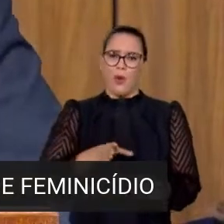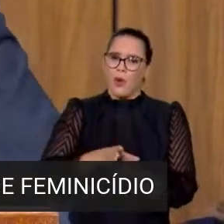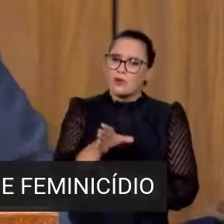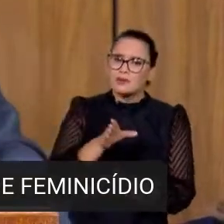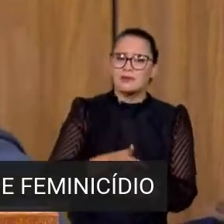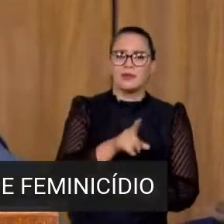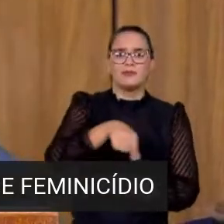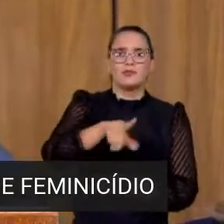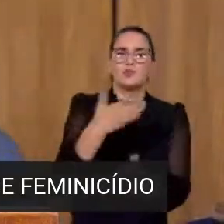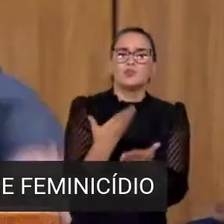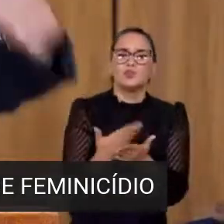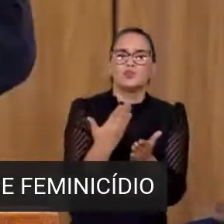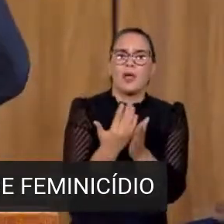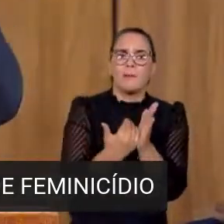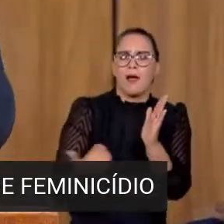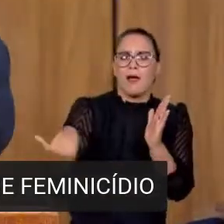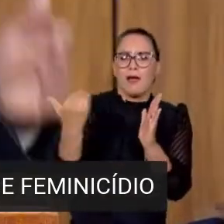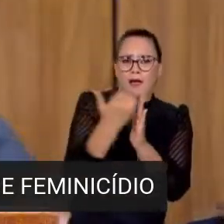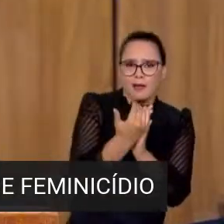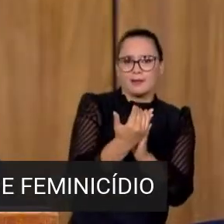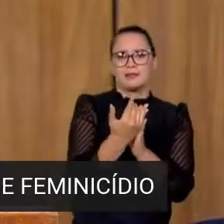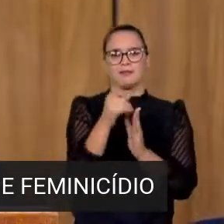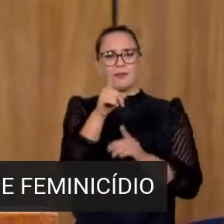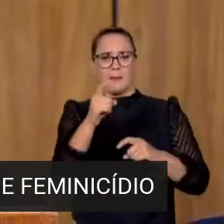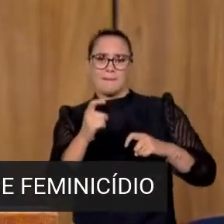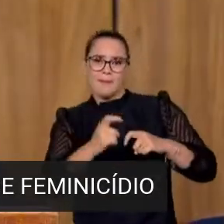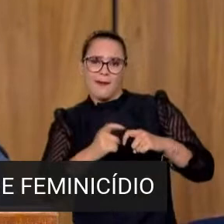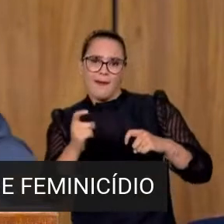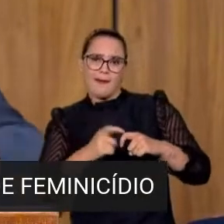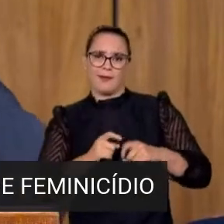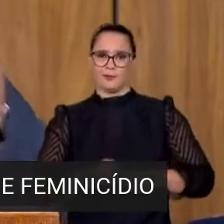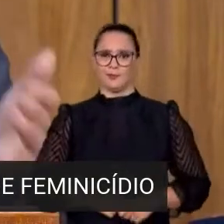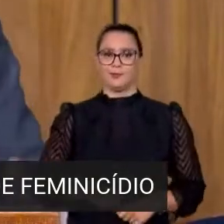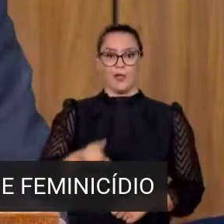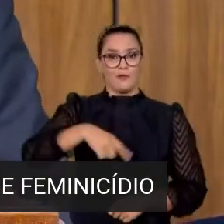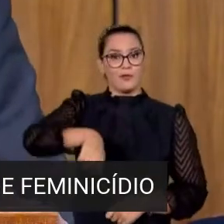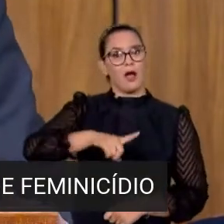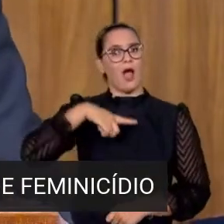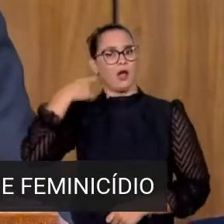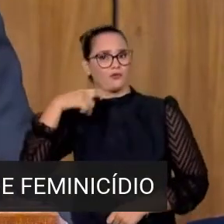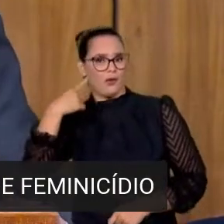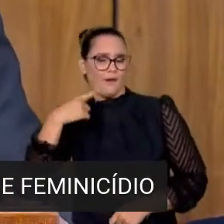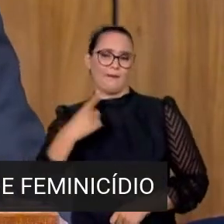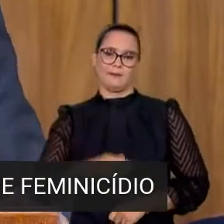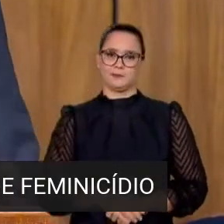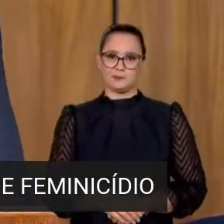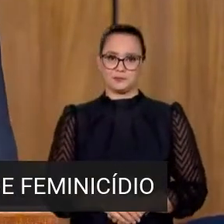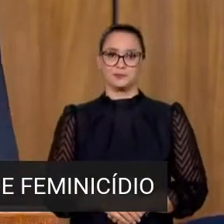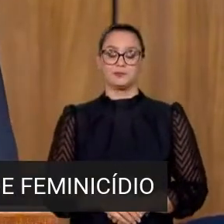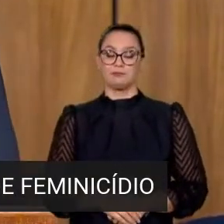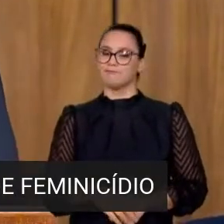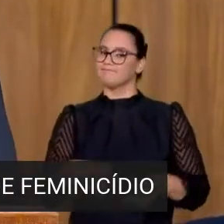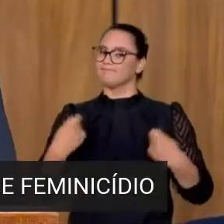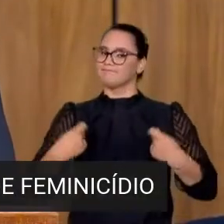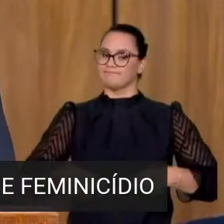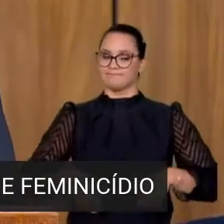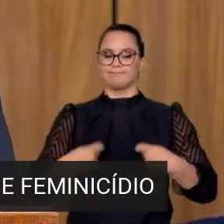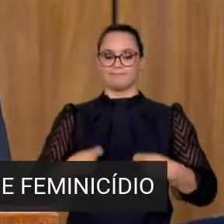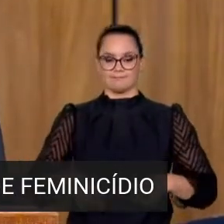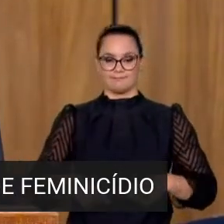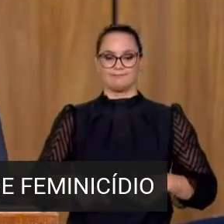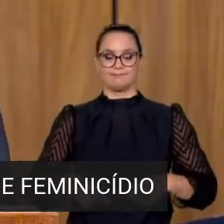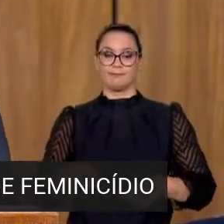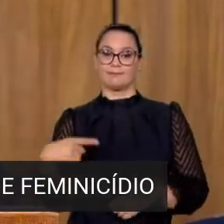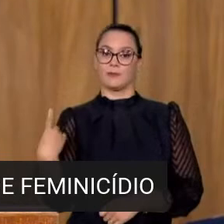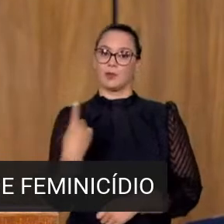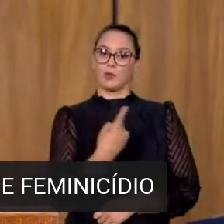estudaram mais, para aqueles que são médicos, para aqueles que são advogados. É preciso que a